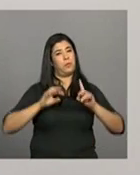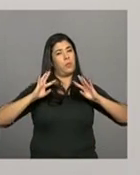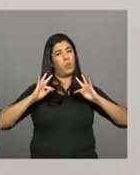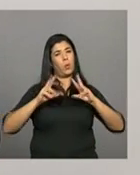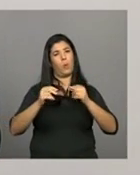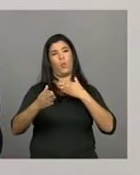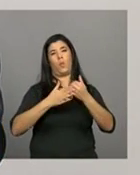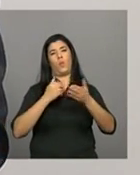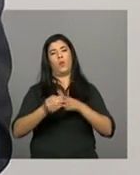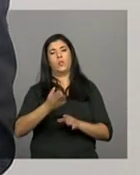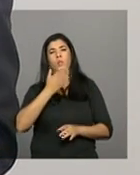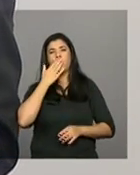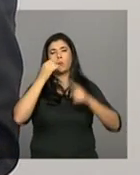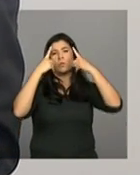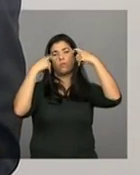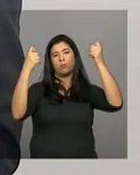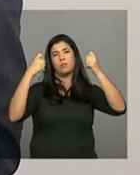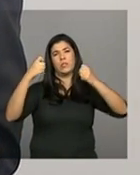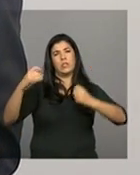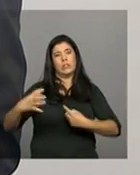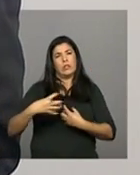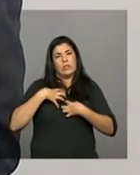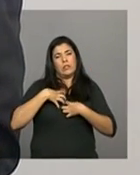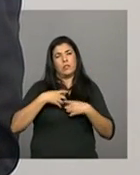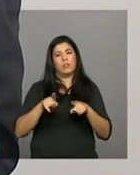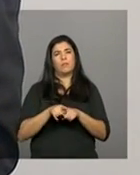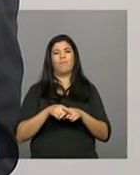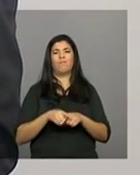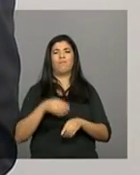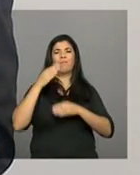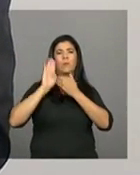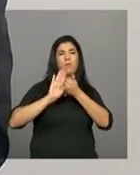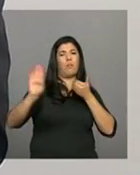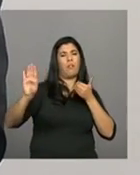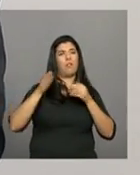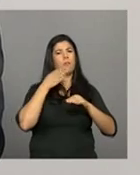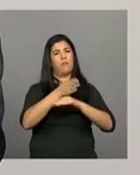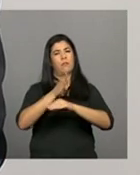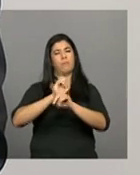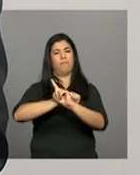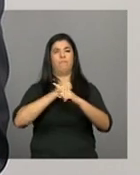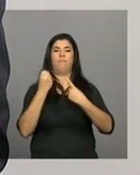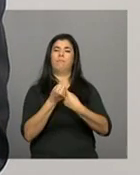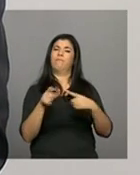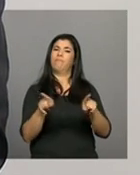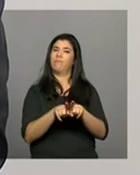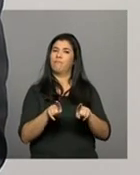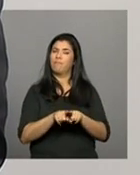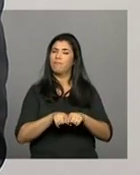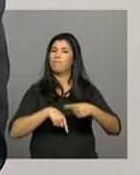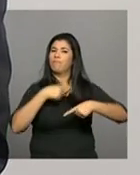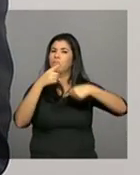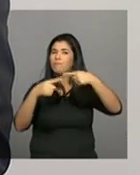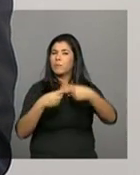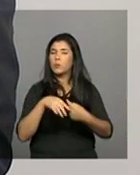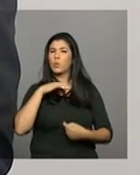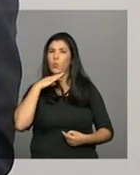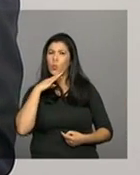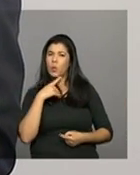geral das mulheres e as impede de participar plenamente da sociedade. As consequências negativas vão